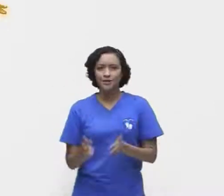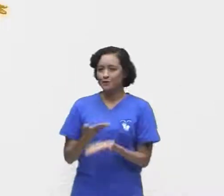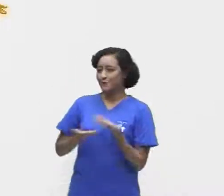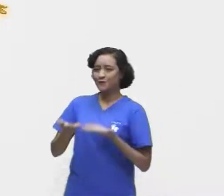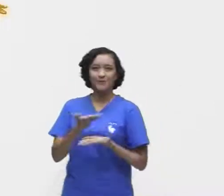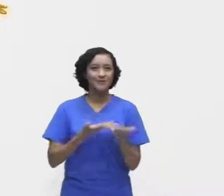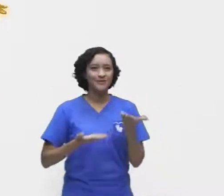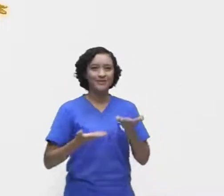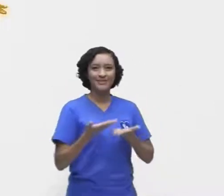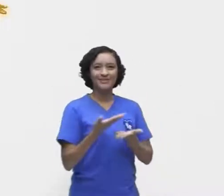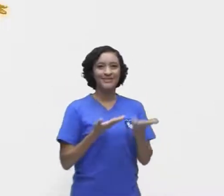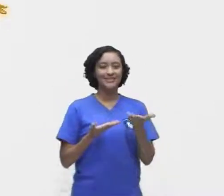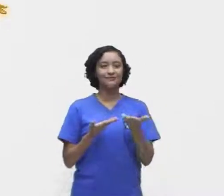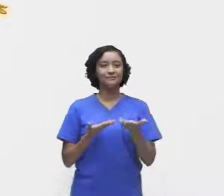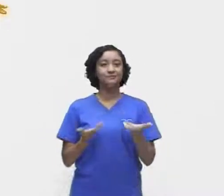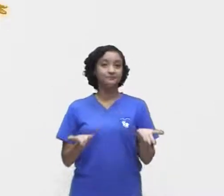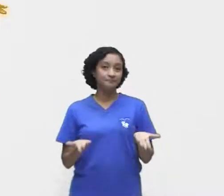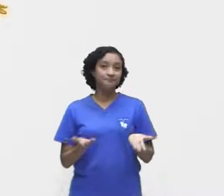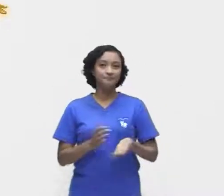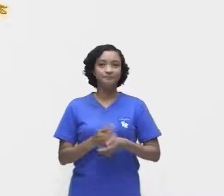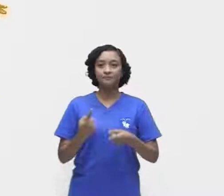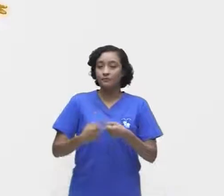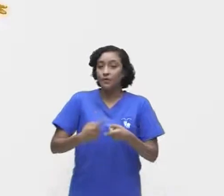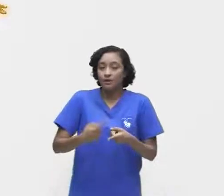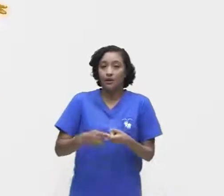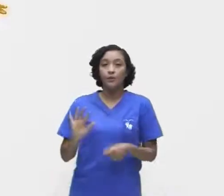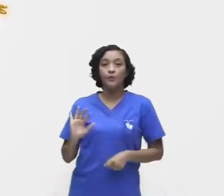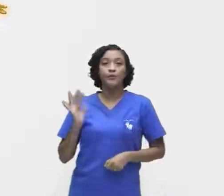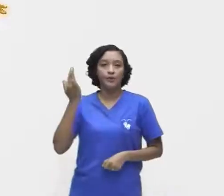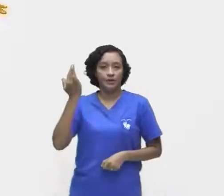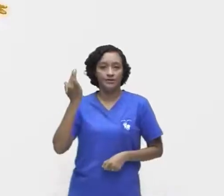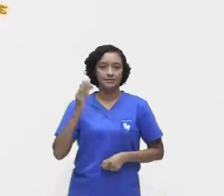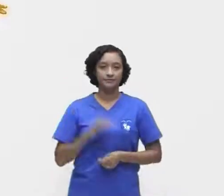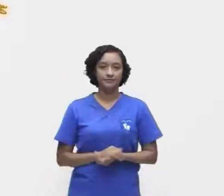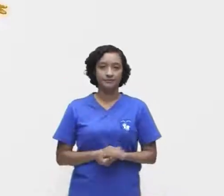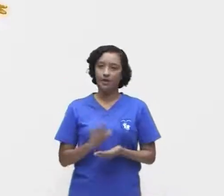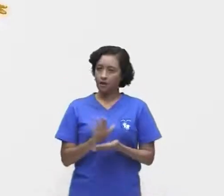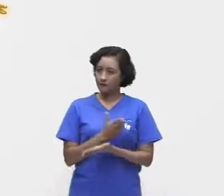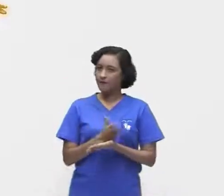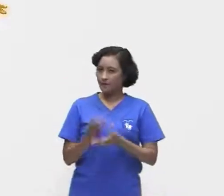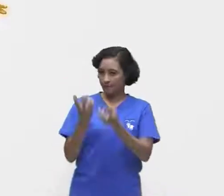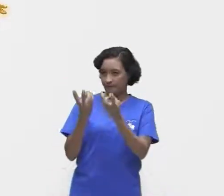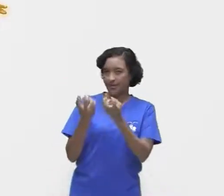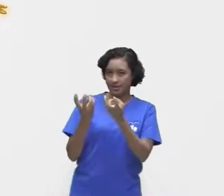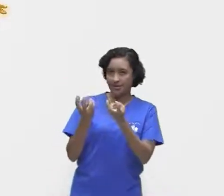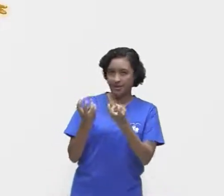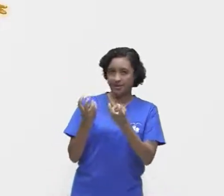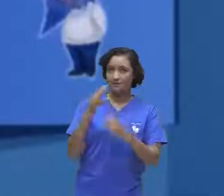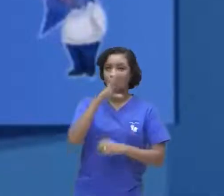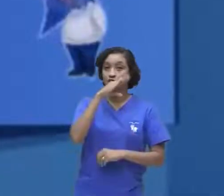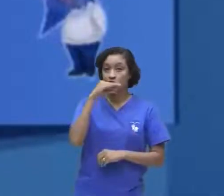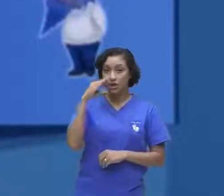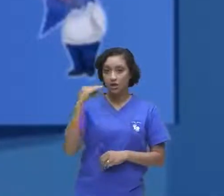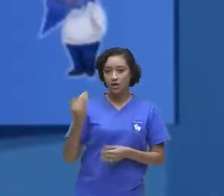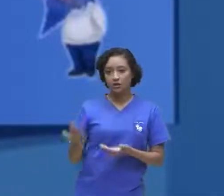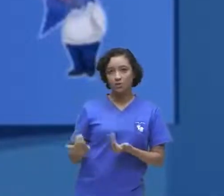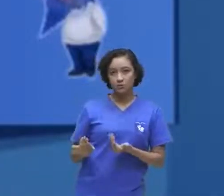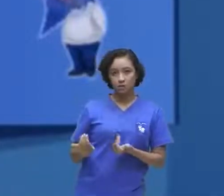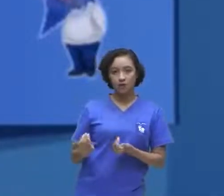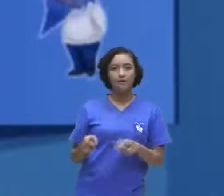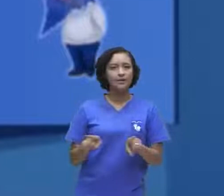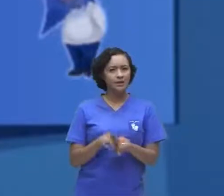alguém, né? Porque assim, o que acontece também, que às vezes a gente percebe com as crianças e adolescentes, até com